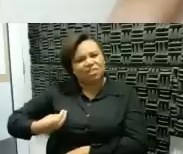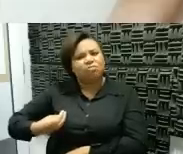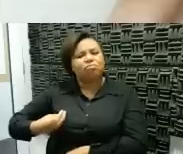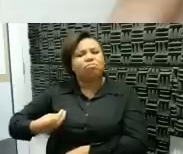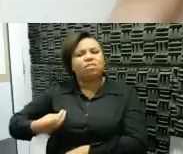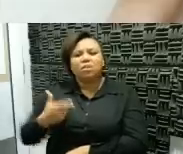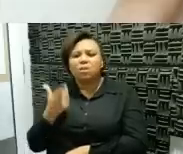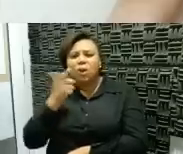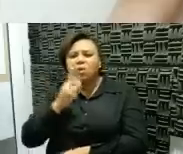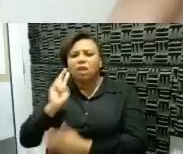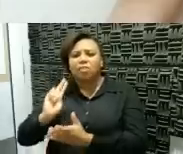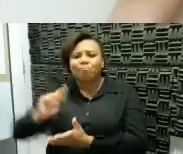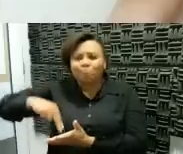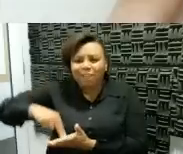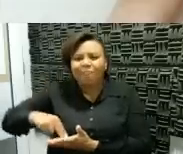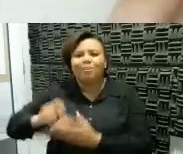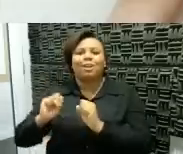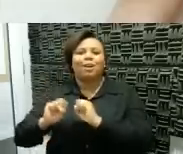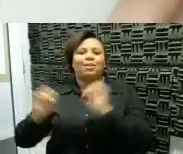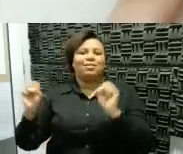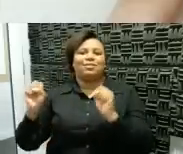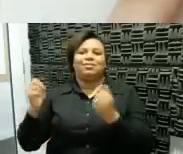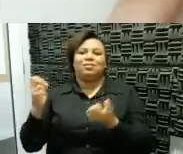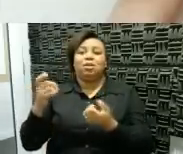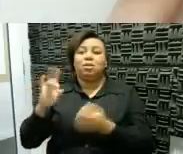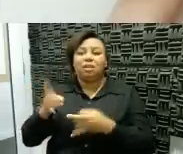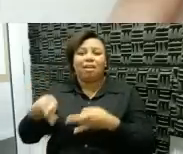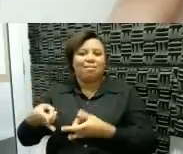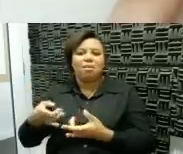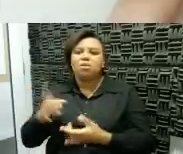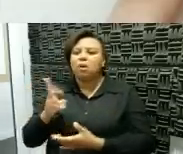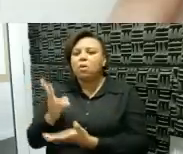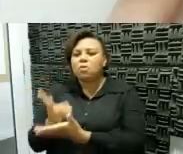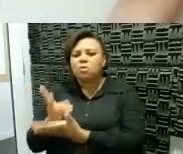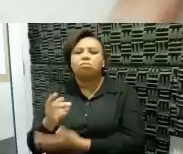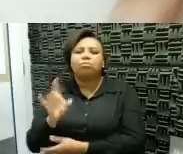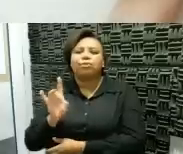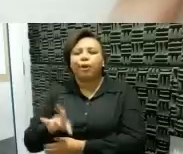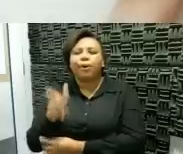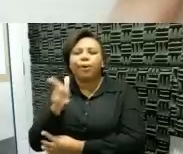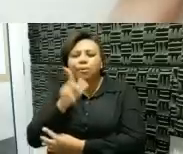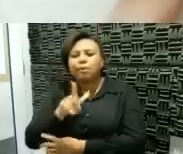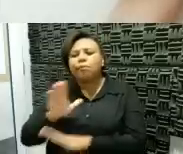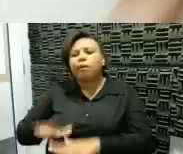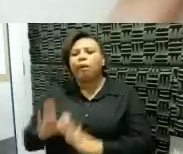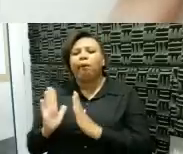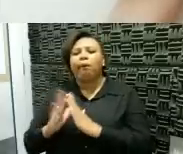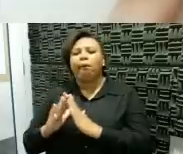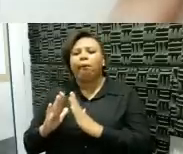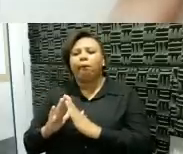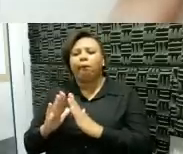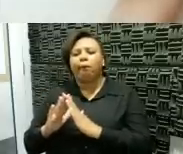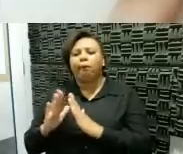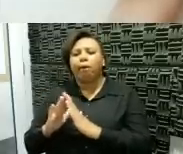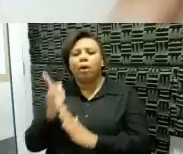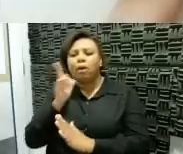cama ou seja a única coisa que tu consegue fazer é ficar em casa né e não consegue realmente reagir para